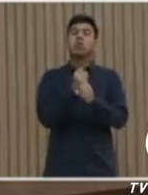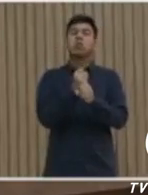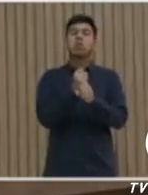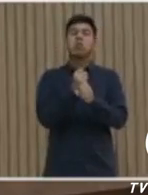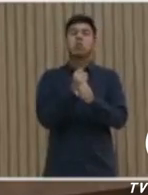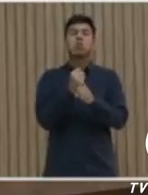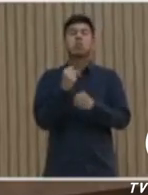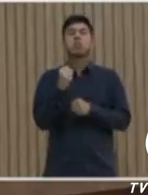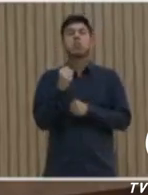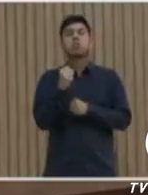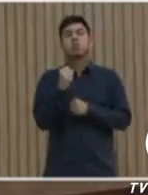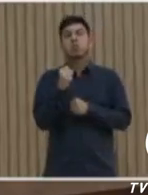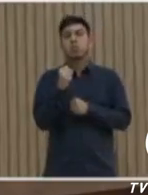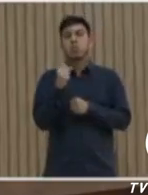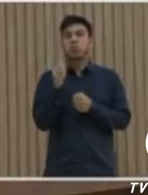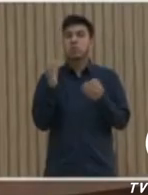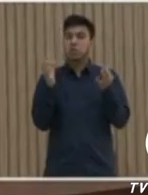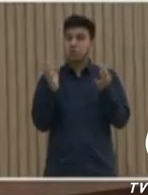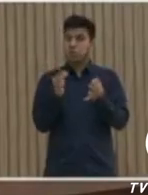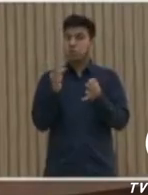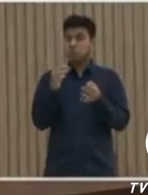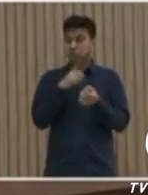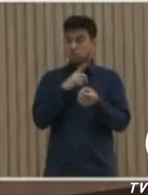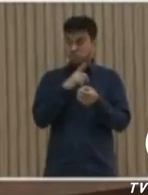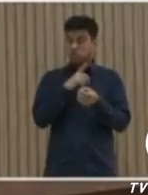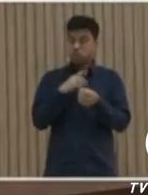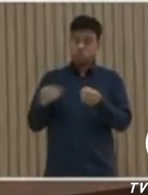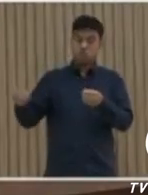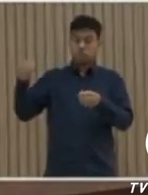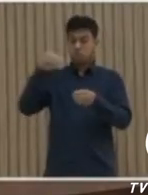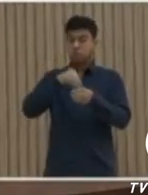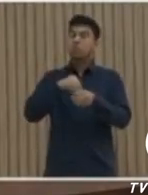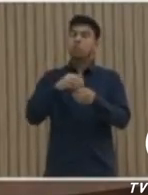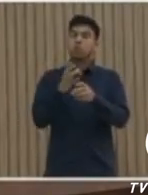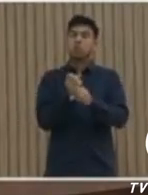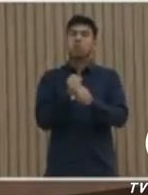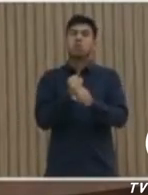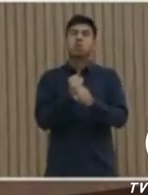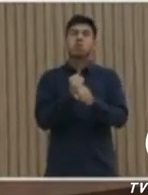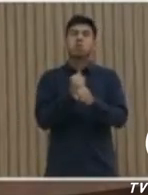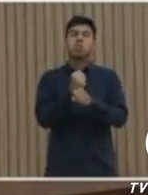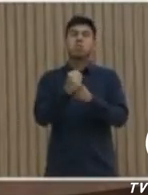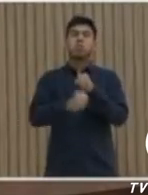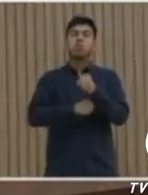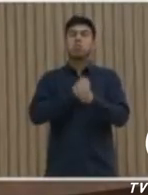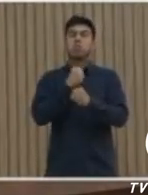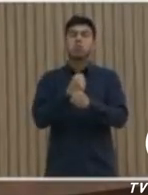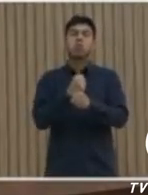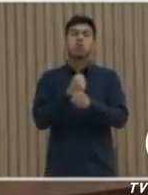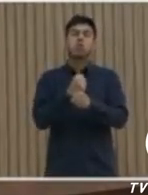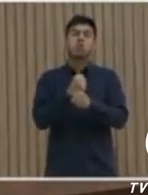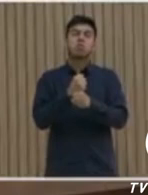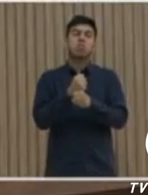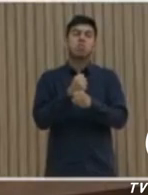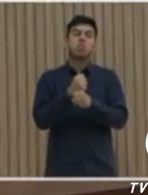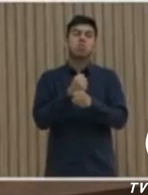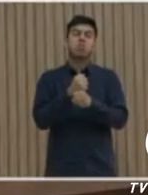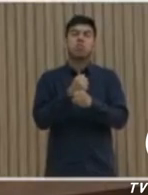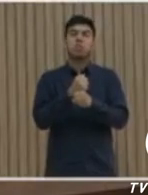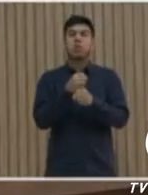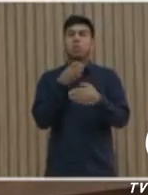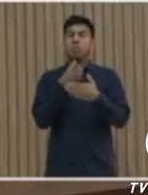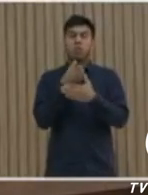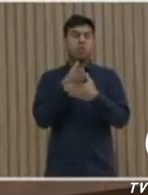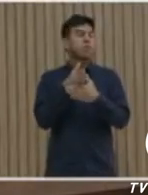Impacto financeiro ele já está previsto dentro do orçamento para o ano seguinte né os anos seguintes cada ano aprova seu